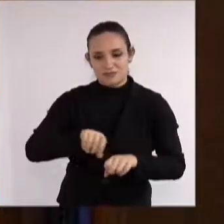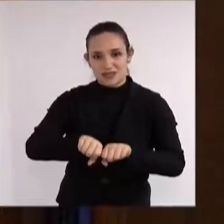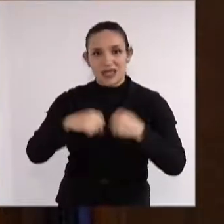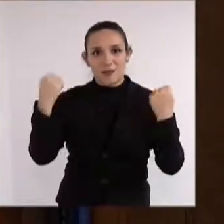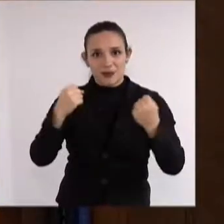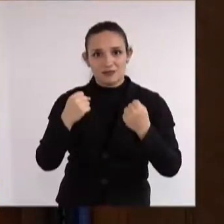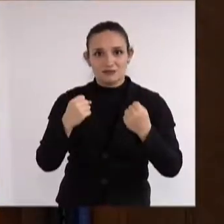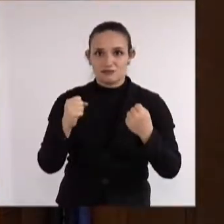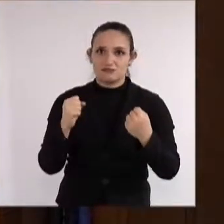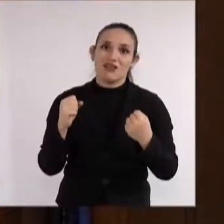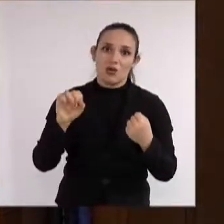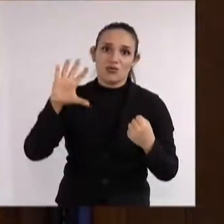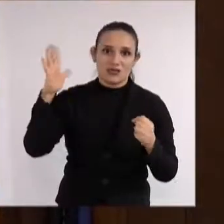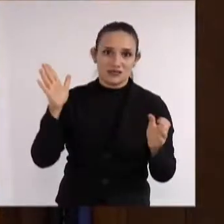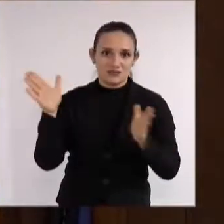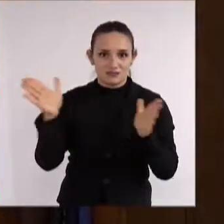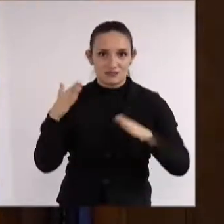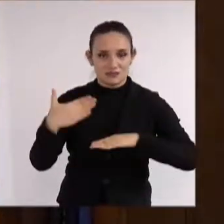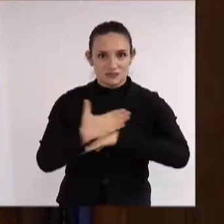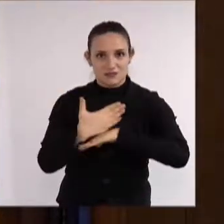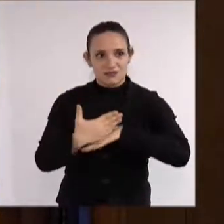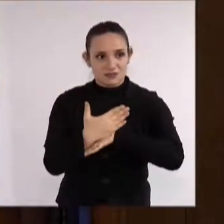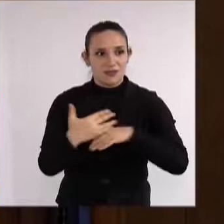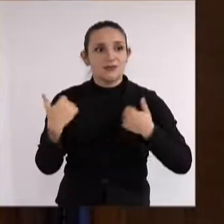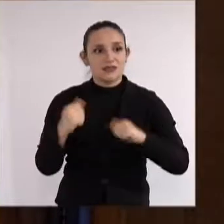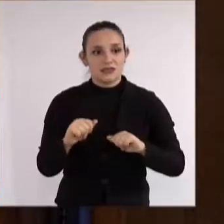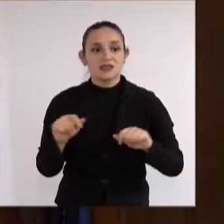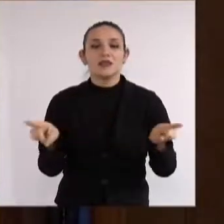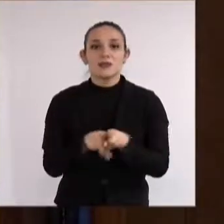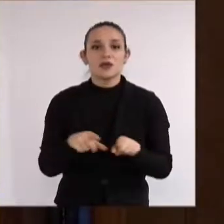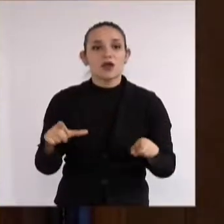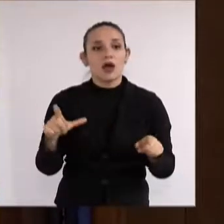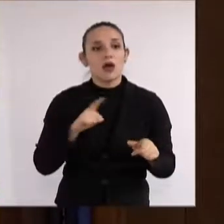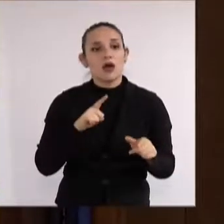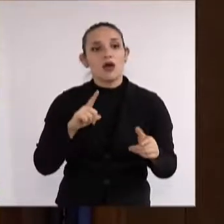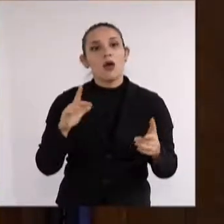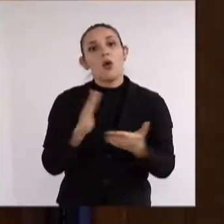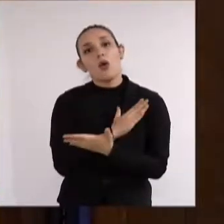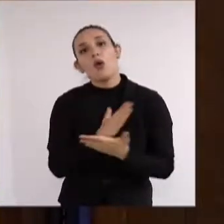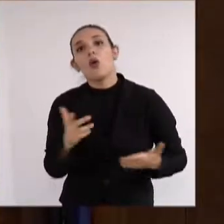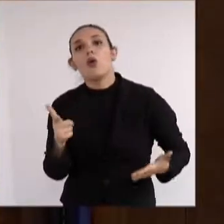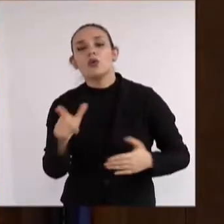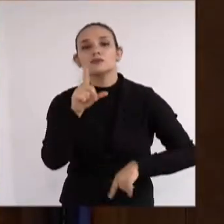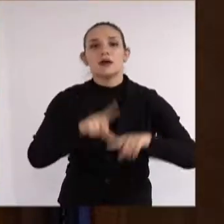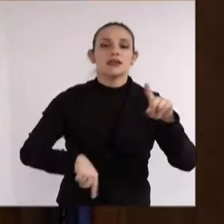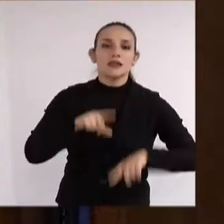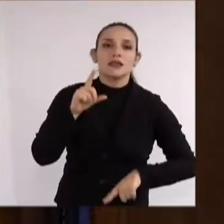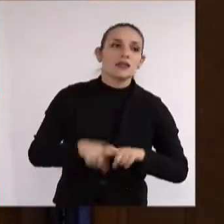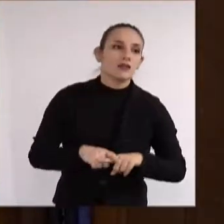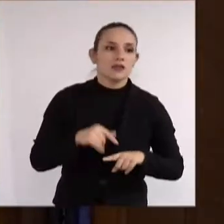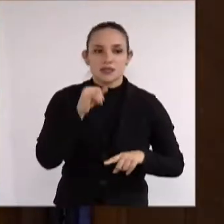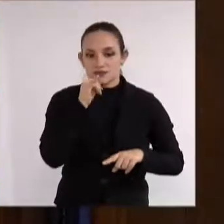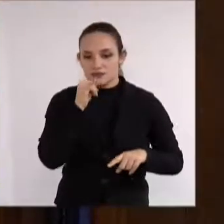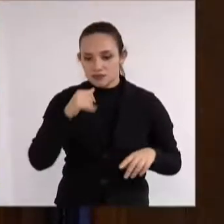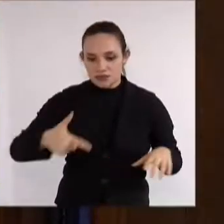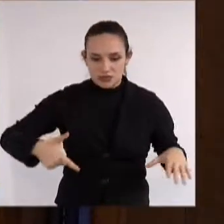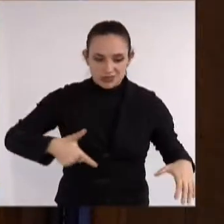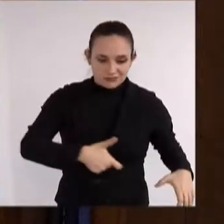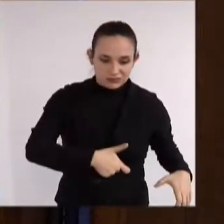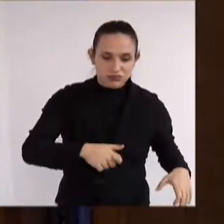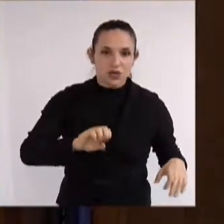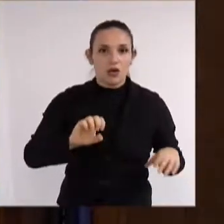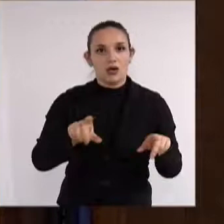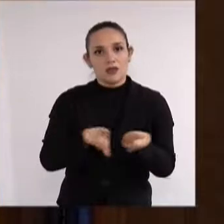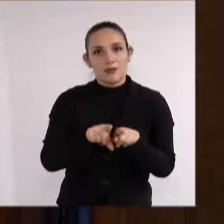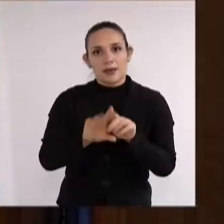acessíveis. Recomenda-se a instalação de dispositivos adicionais em posições estratégicas, como lavatórios e portas,